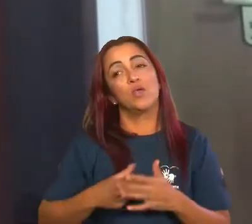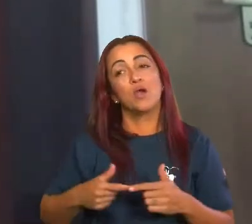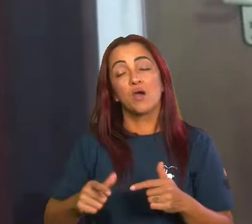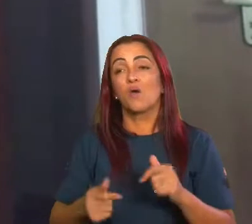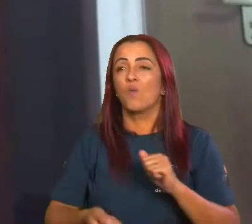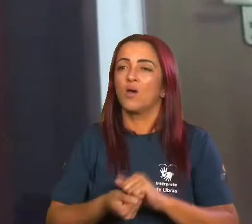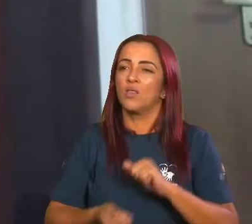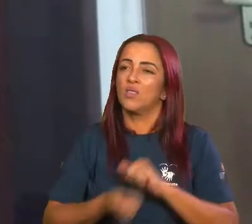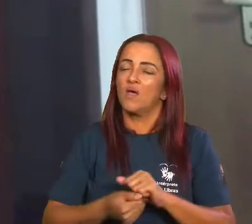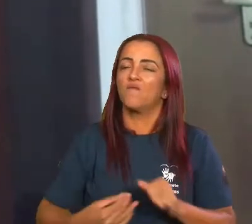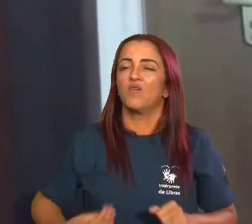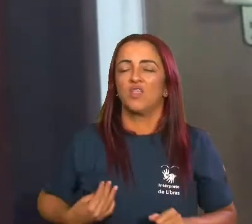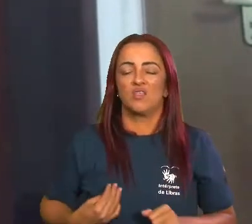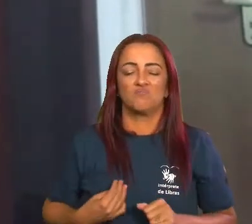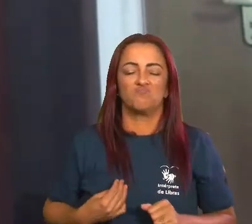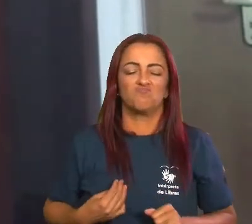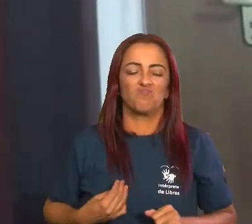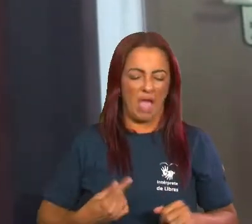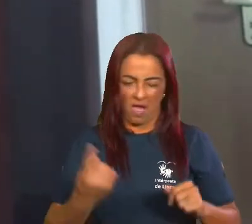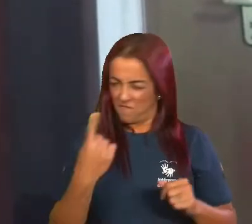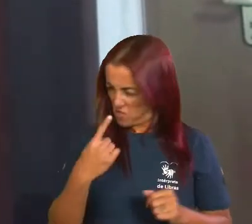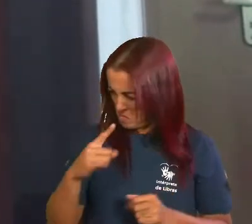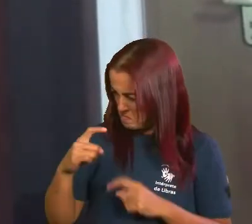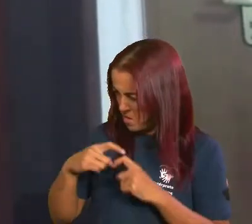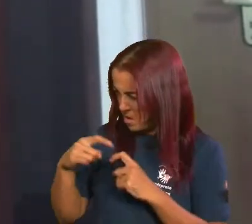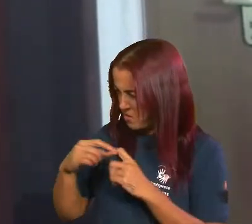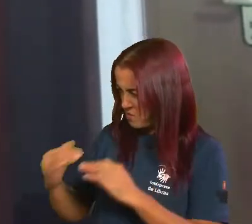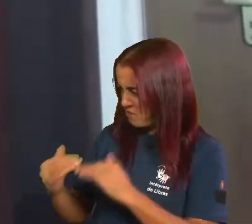se entregar a um diagnóstico,